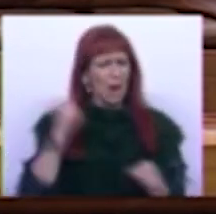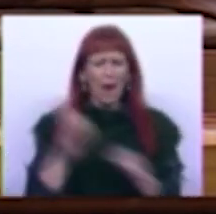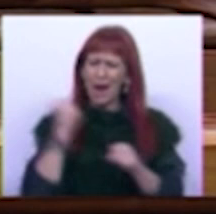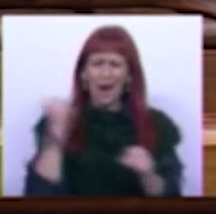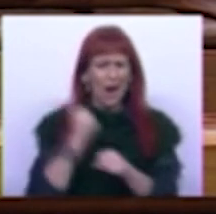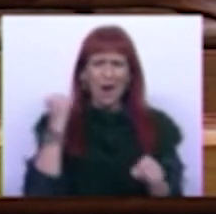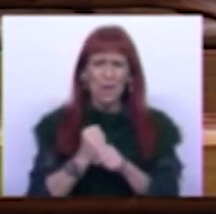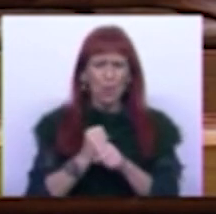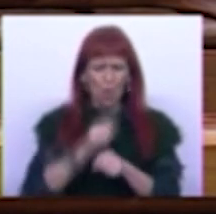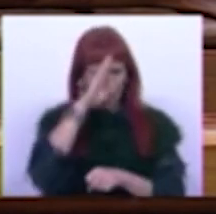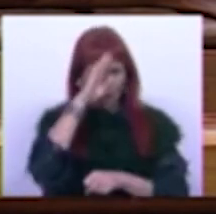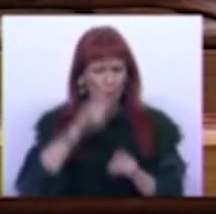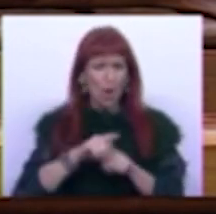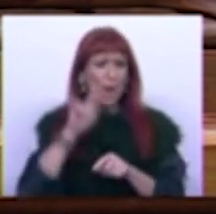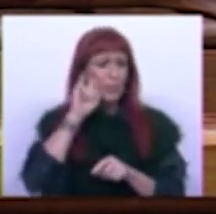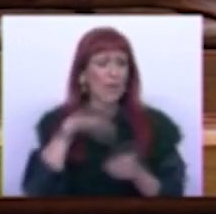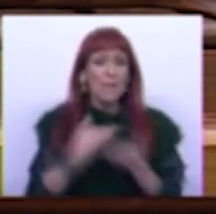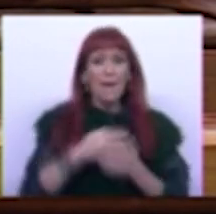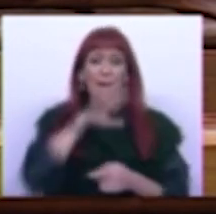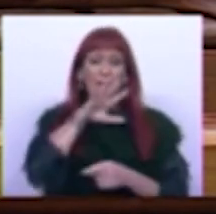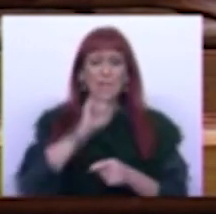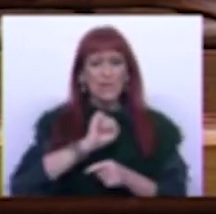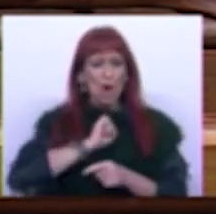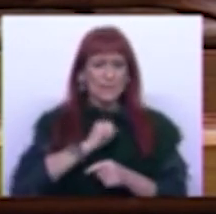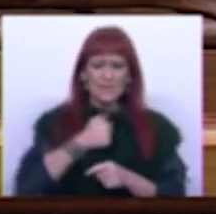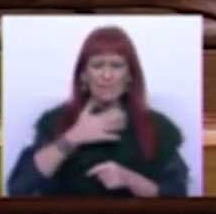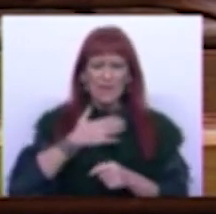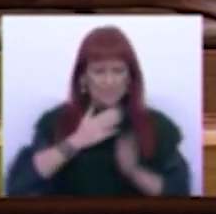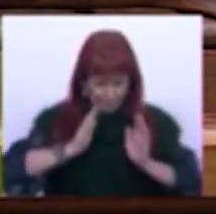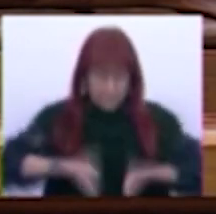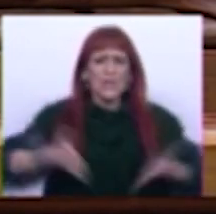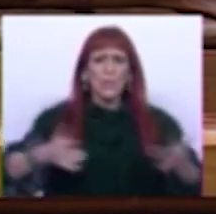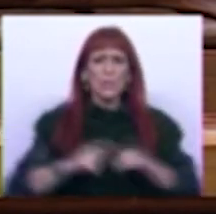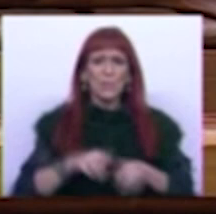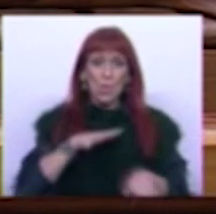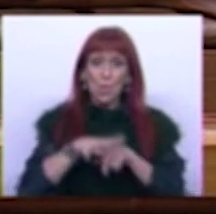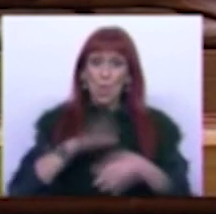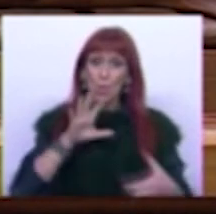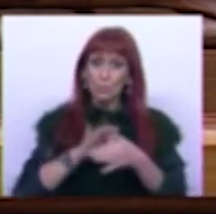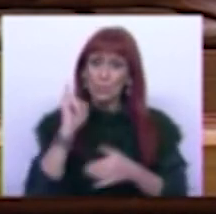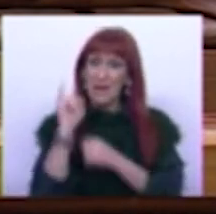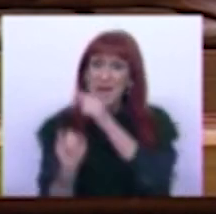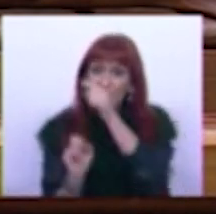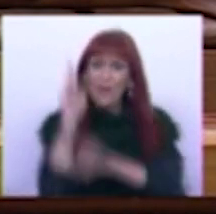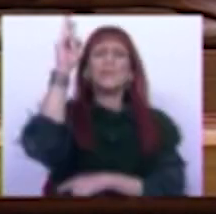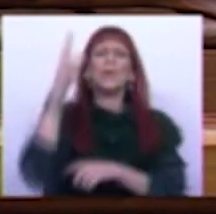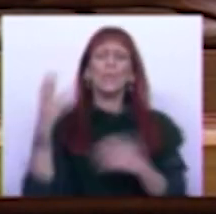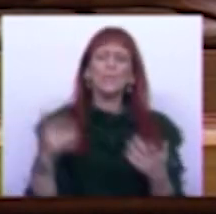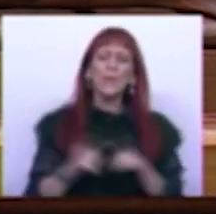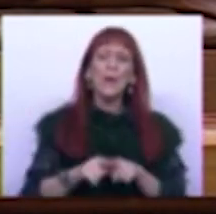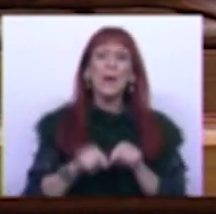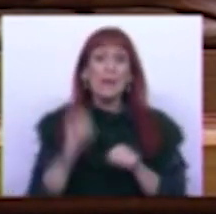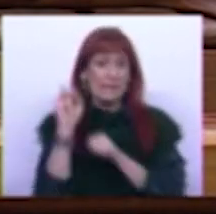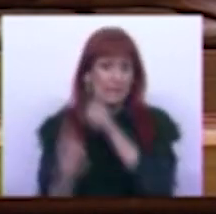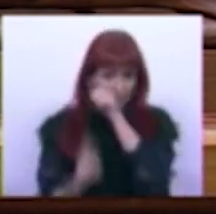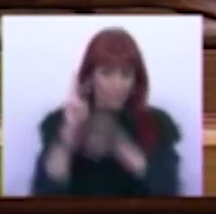atuar para proteger as nossas famílias e as nossas empresas dos efeitos da inflação. Esta